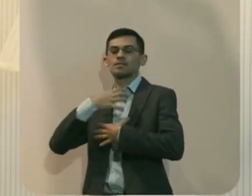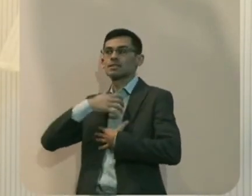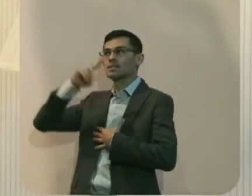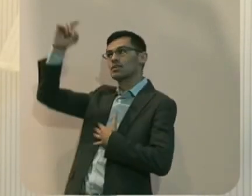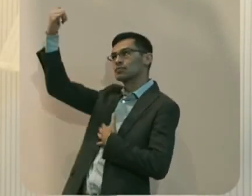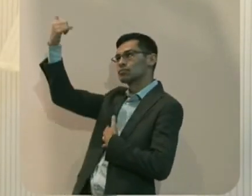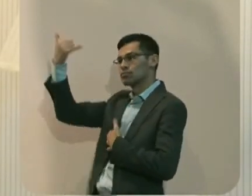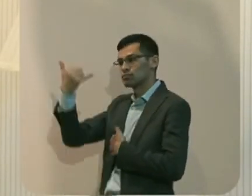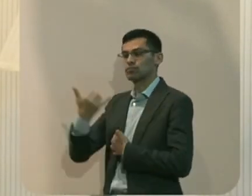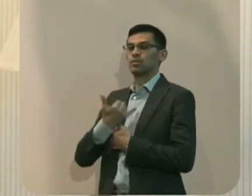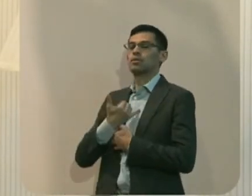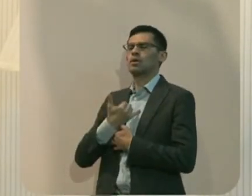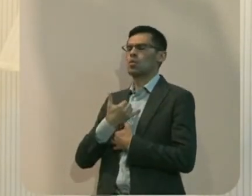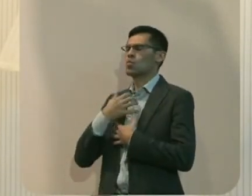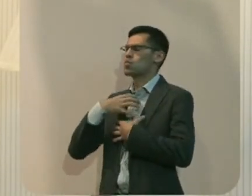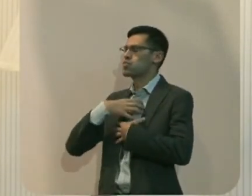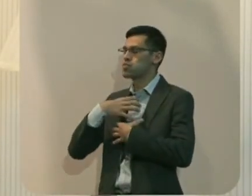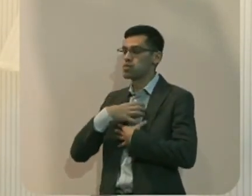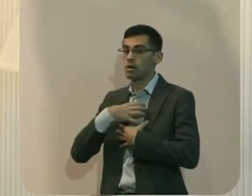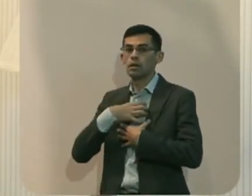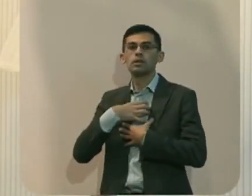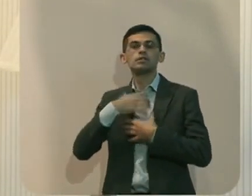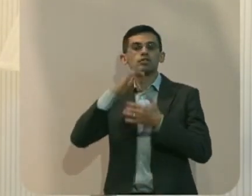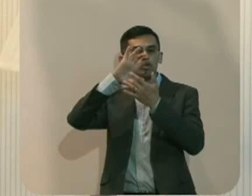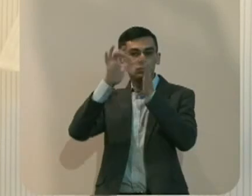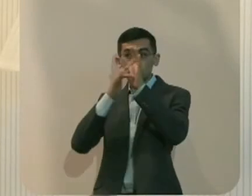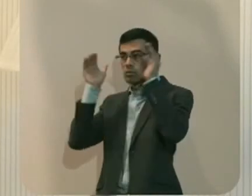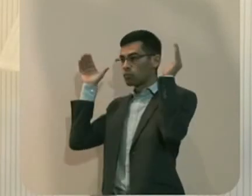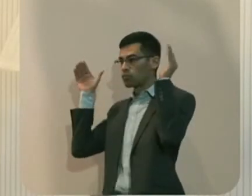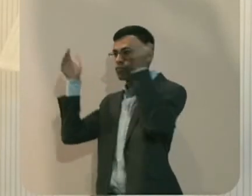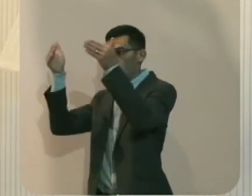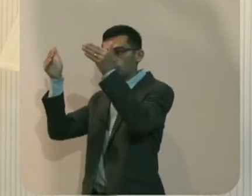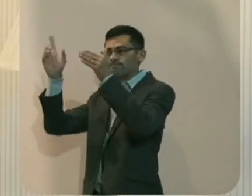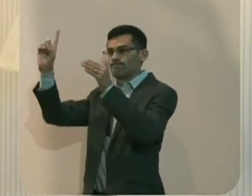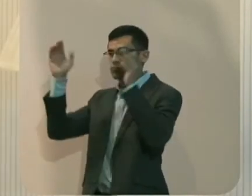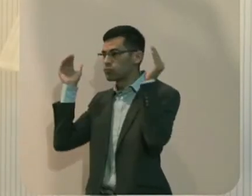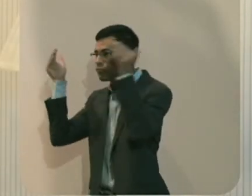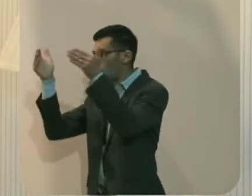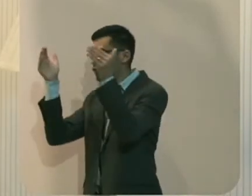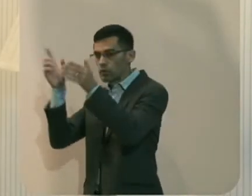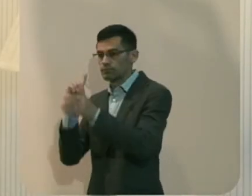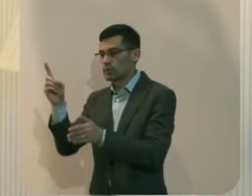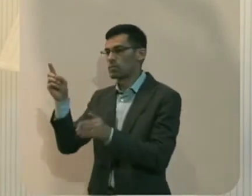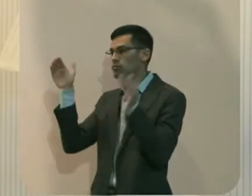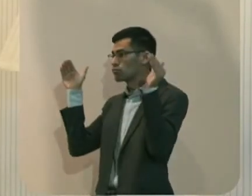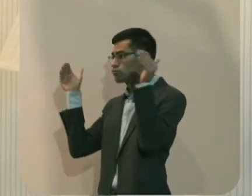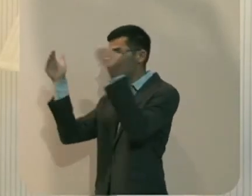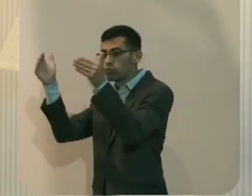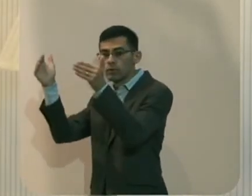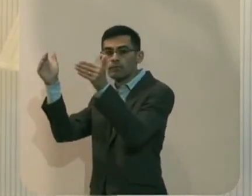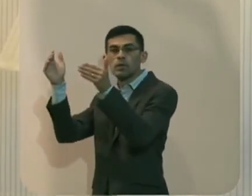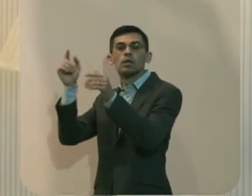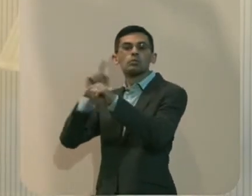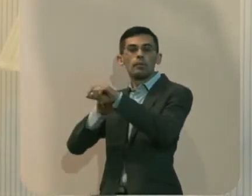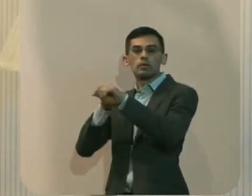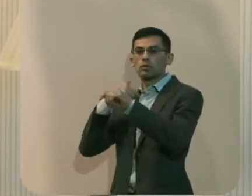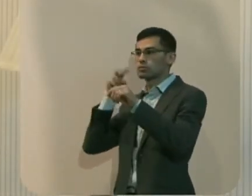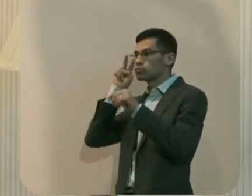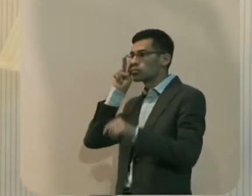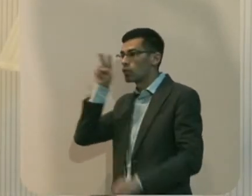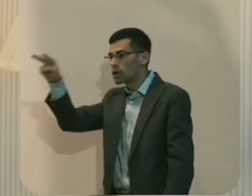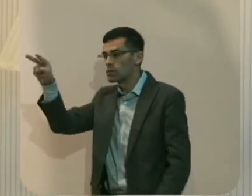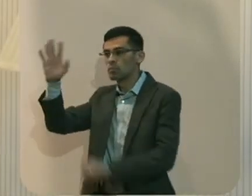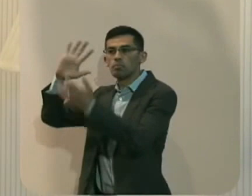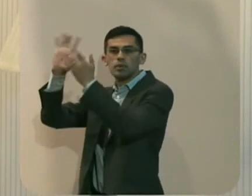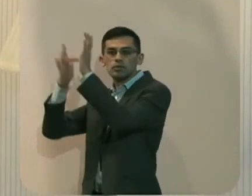Espírito Santo. Então Jesus é o nosso foco, né? E a gente está olhando para Ele. E quando a gente está olhando para Ele, Ele